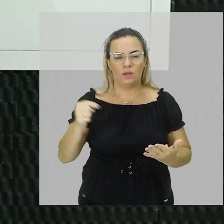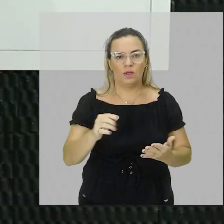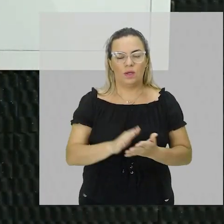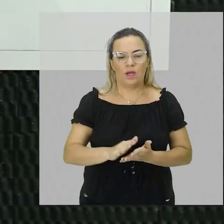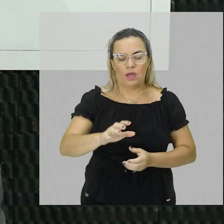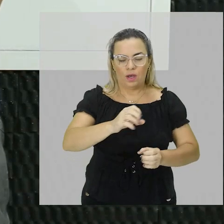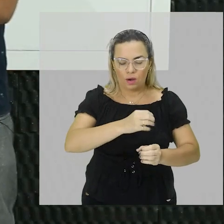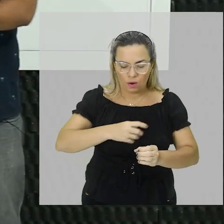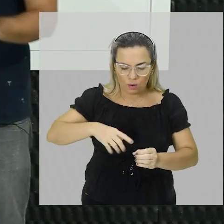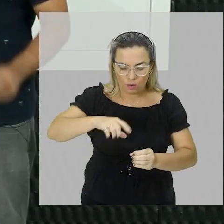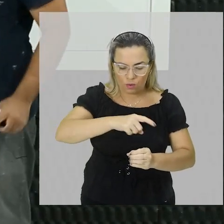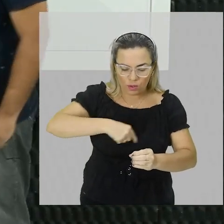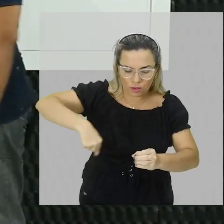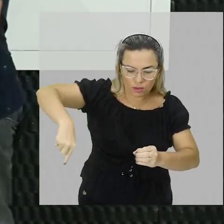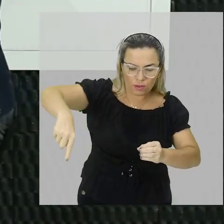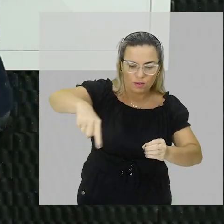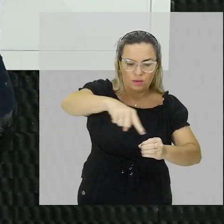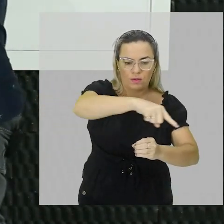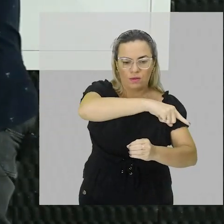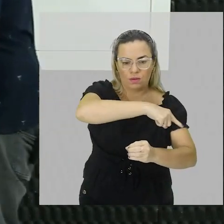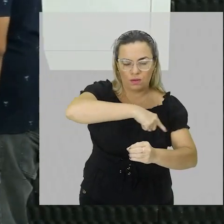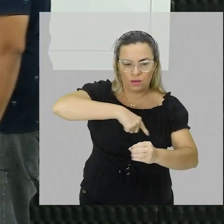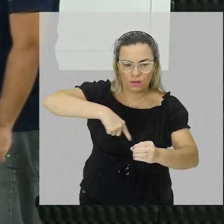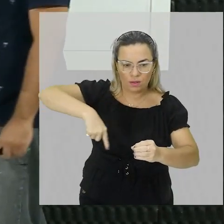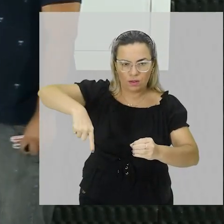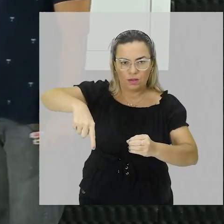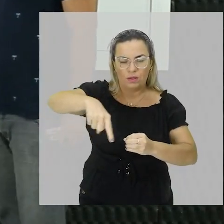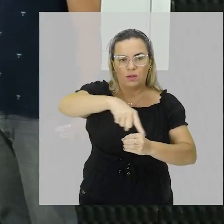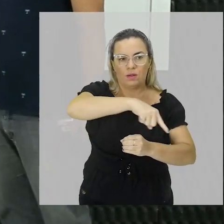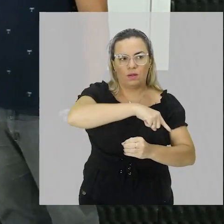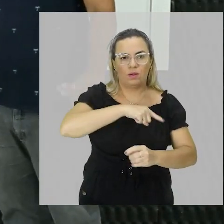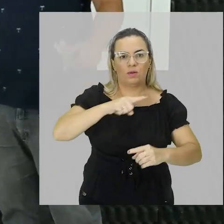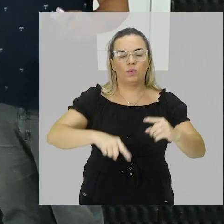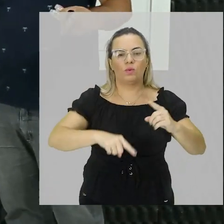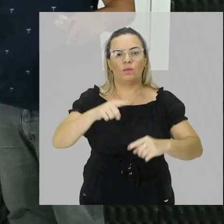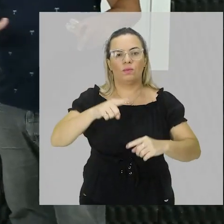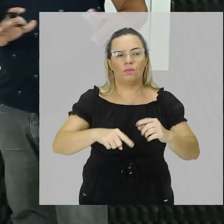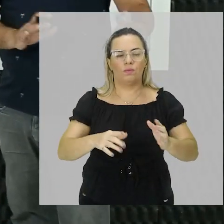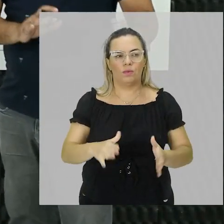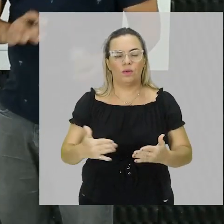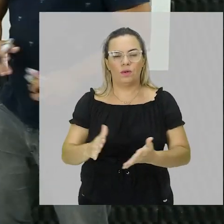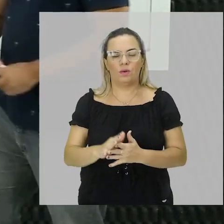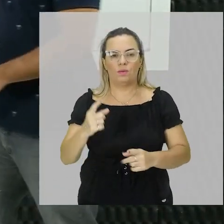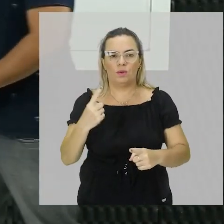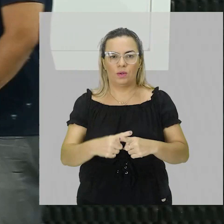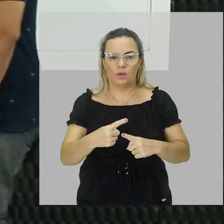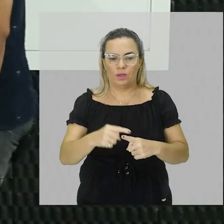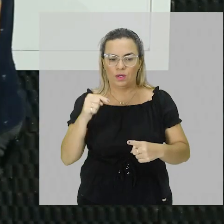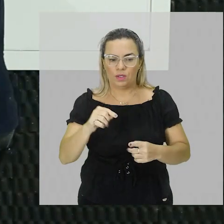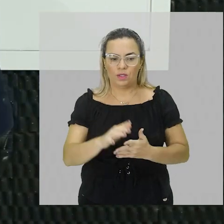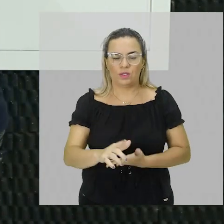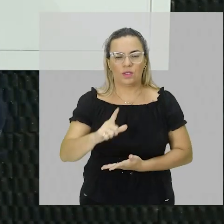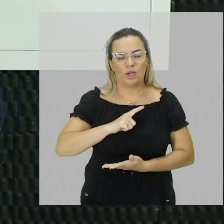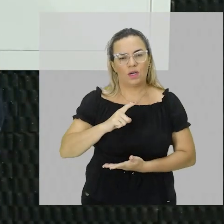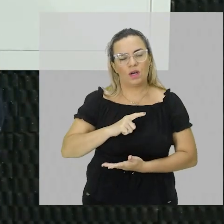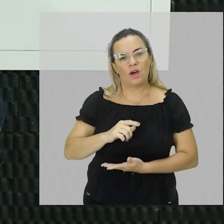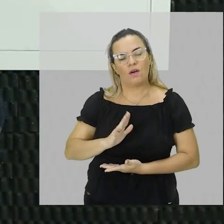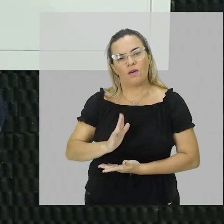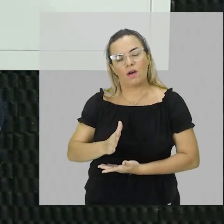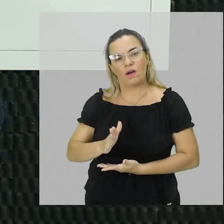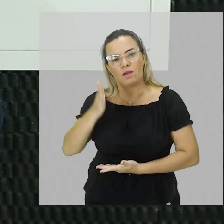vai percorrer, certo? Eu estou fazendo isso por quê? Porque aqui a gente já vai conseguir tirar uma velocidade. Por exemplo, a